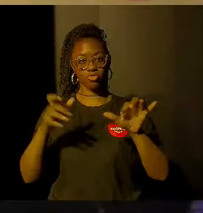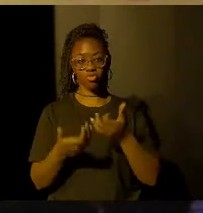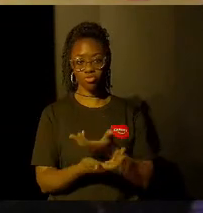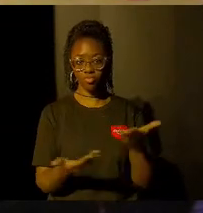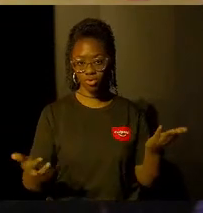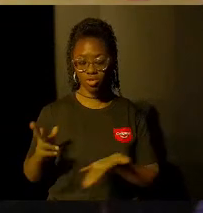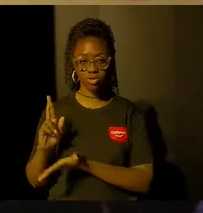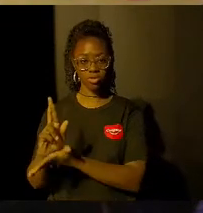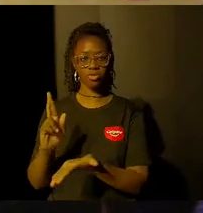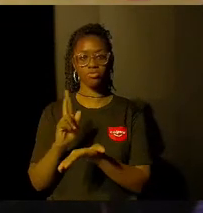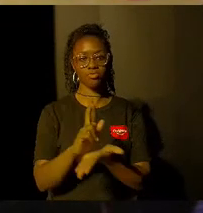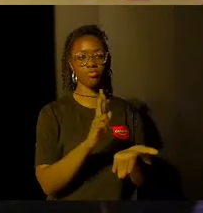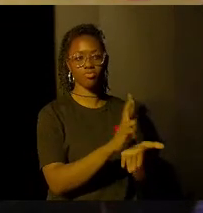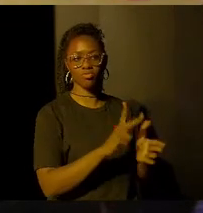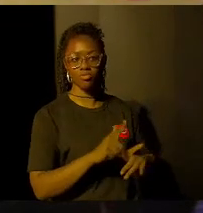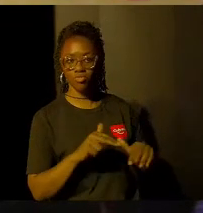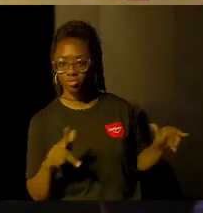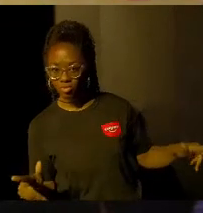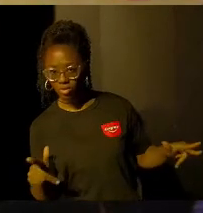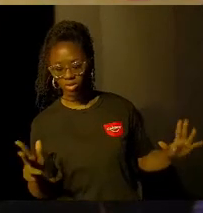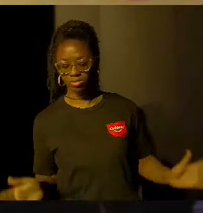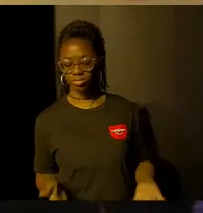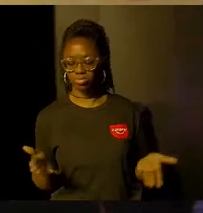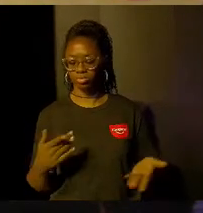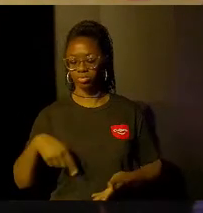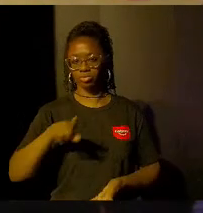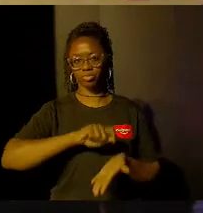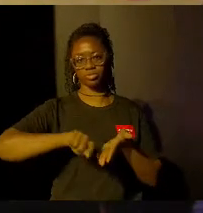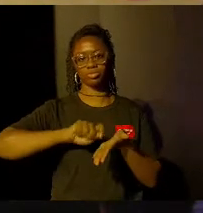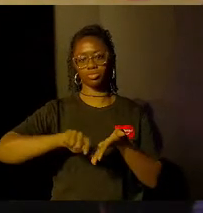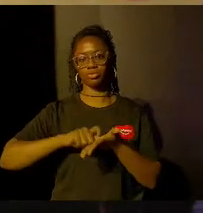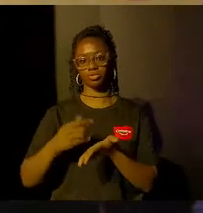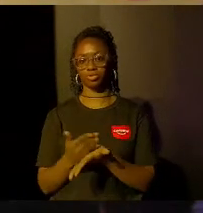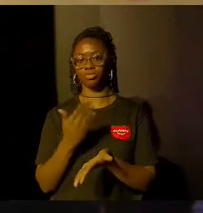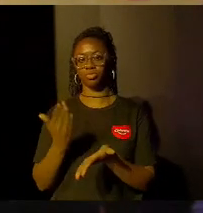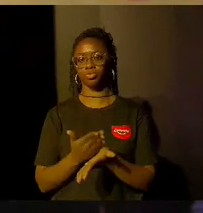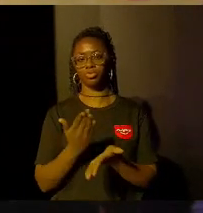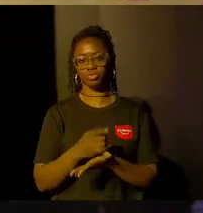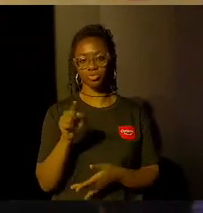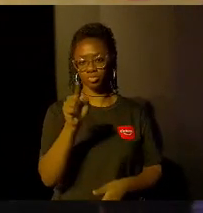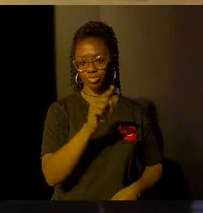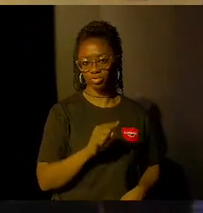referenciais que levaram vocês a escrever seus livros